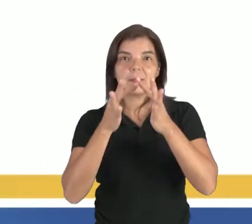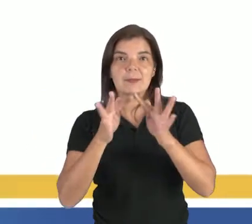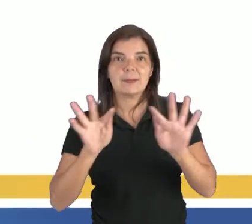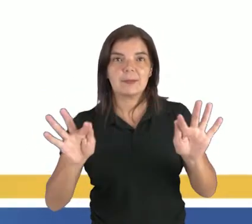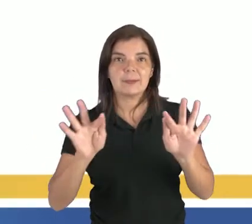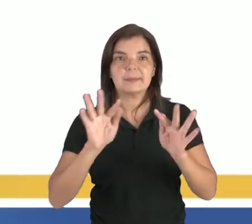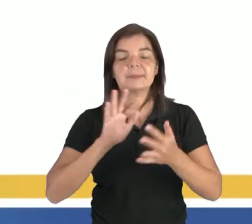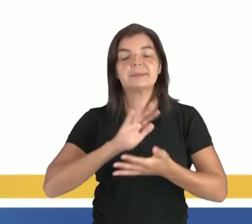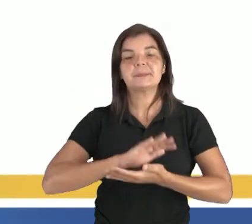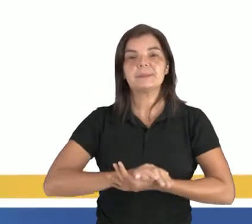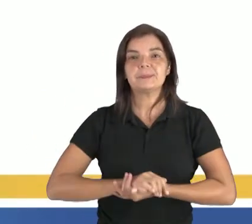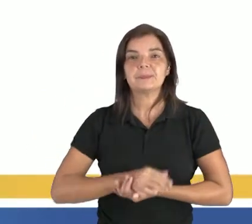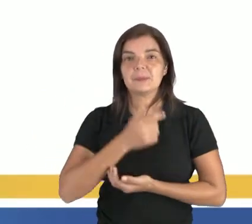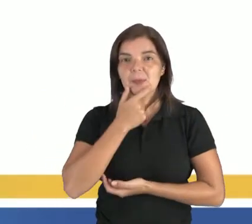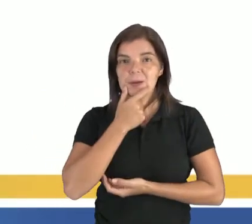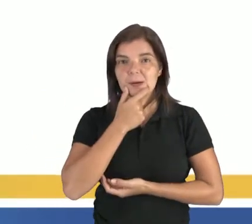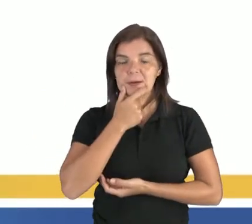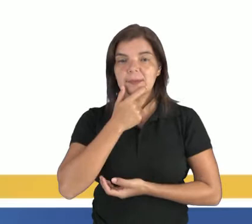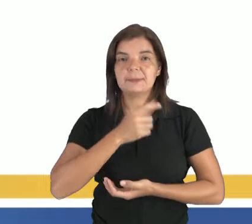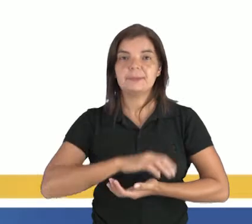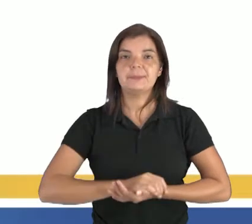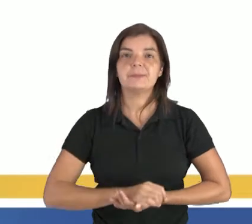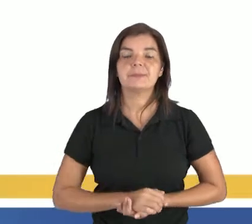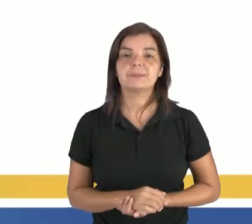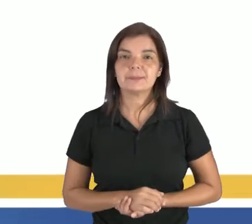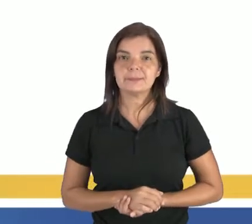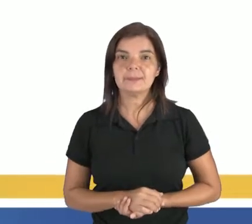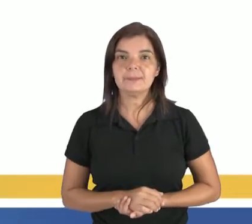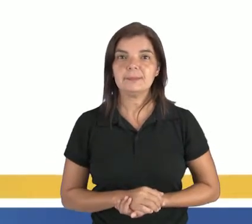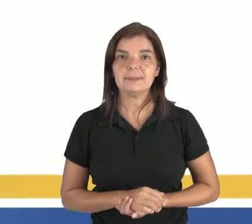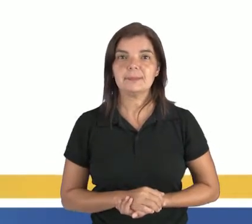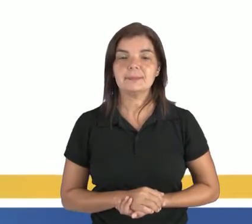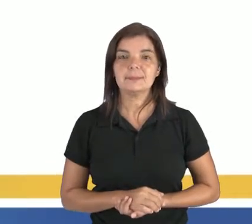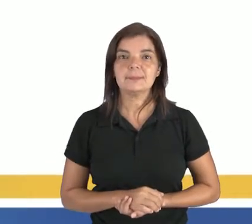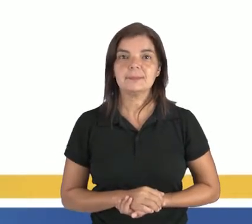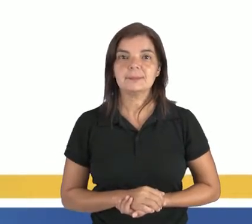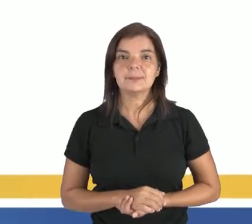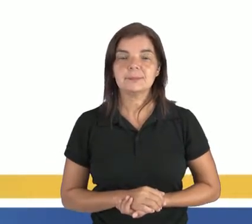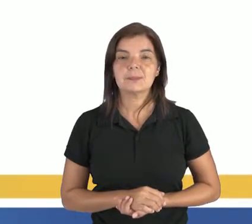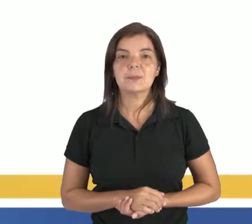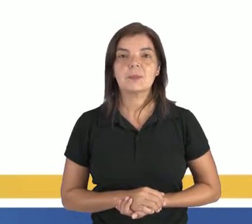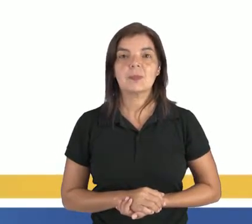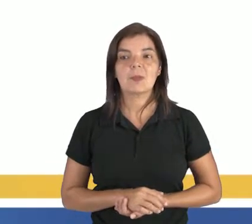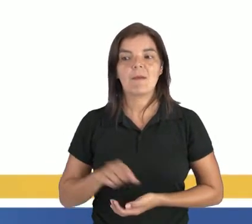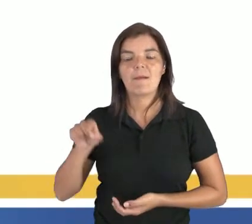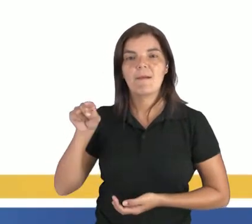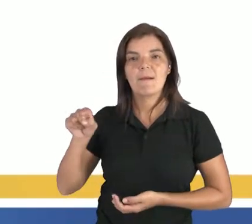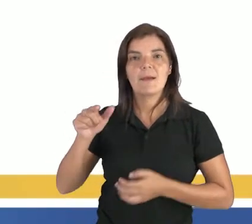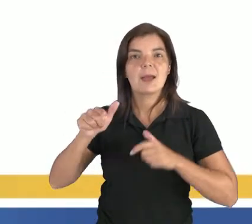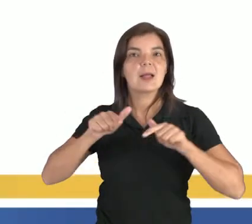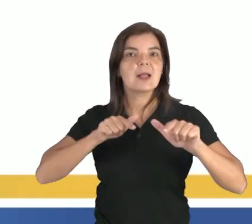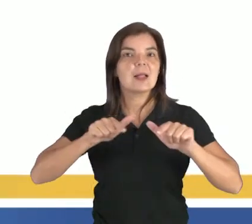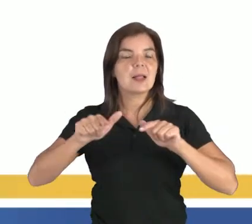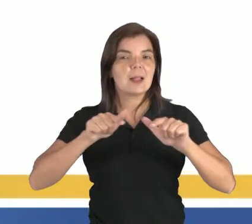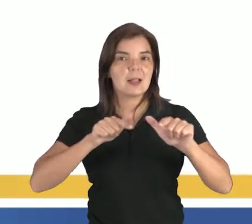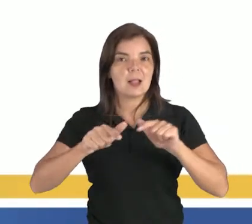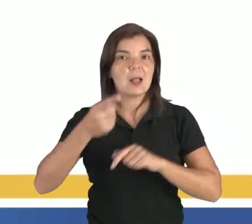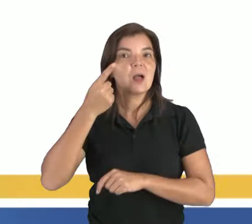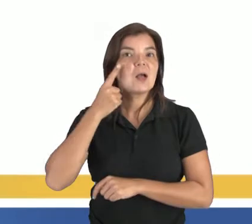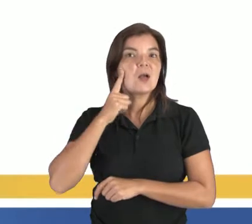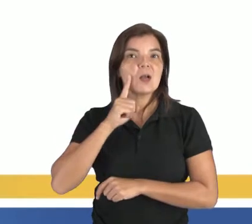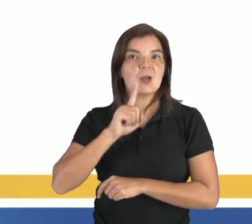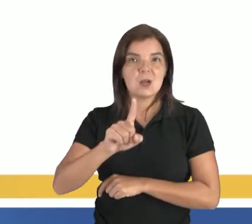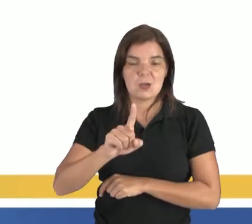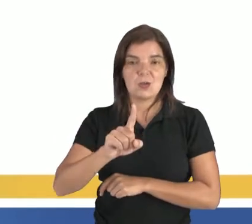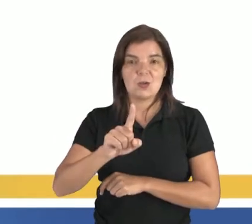frase. He worked once downstairs last week. Então, ele trabalhou uma vez lá